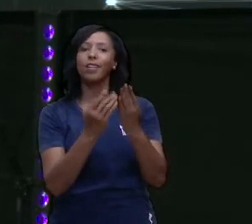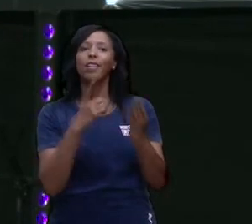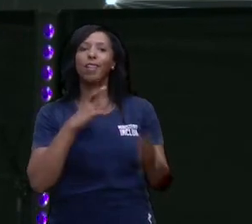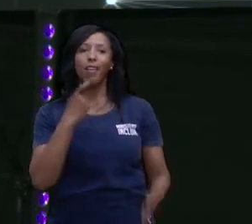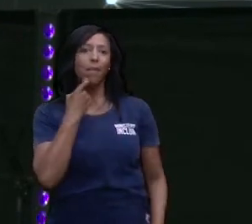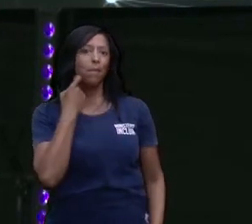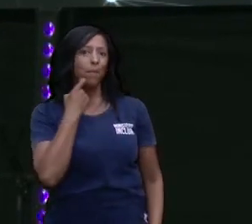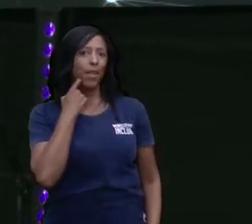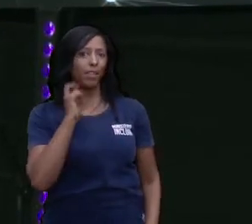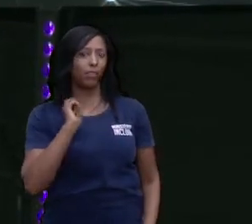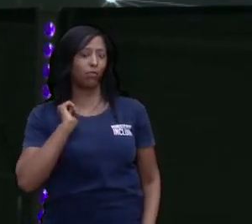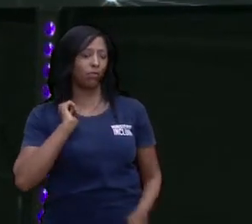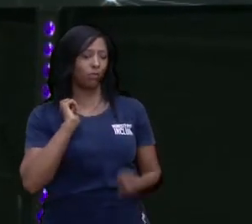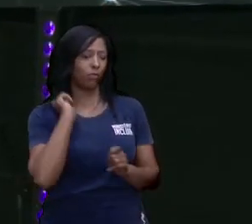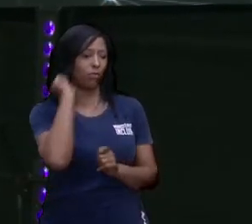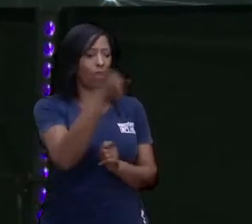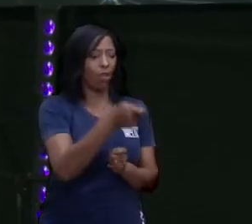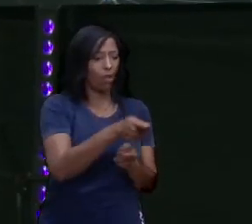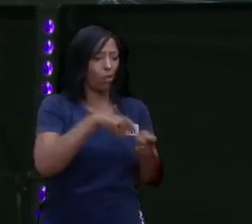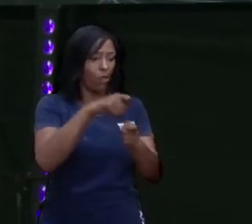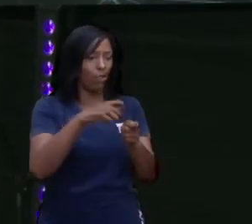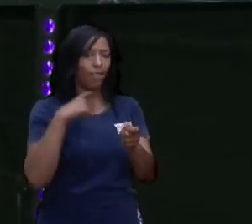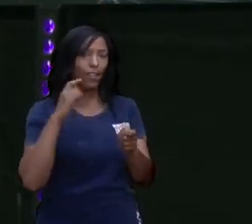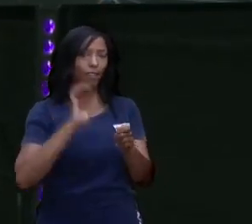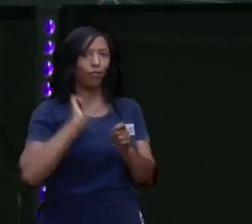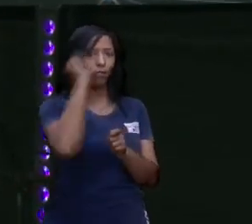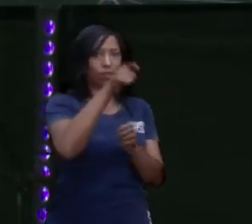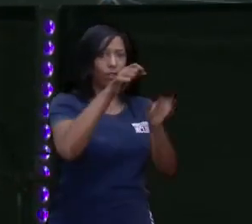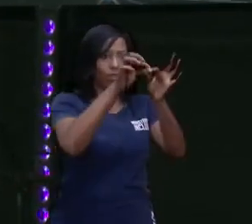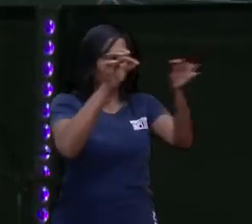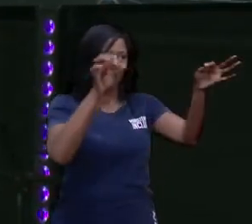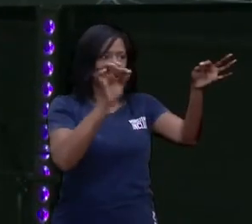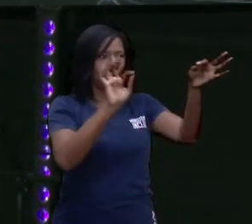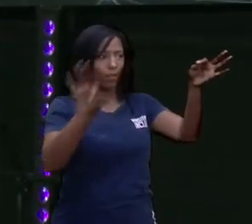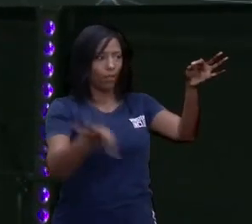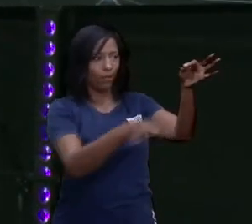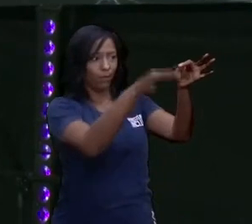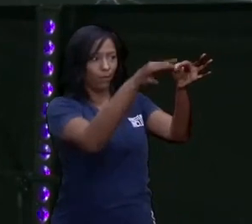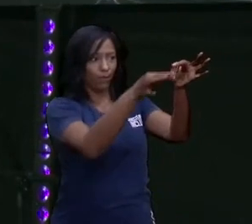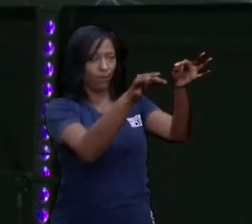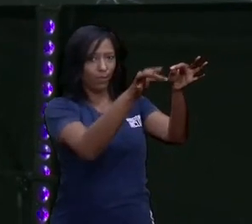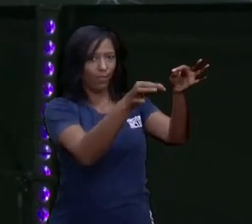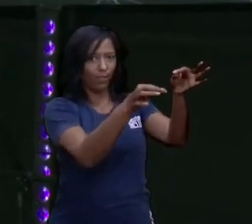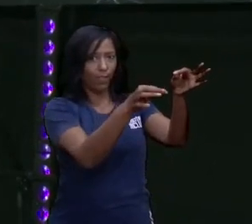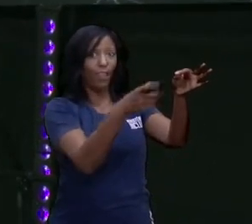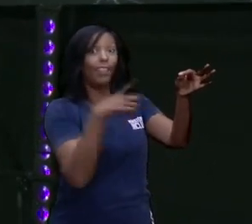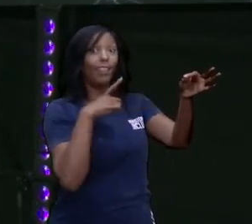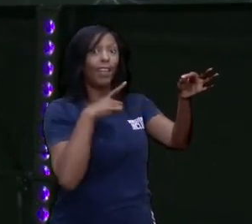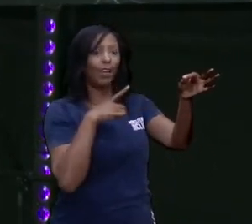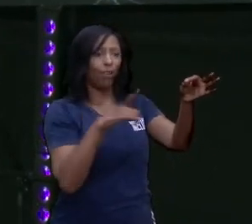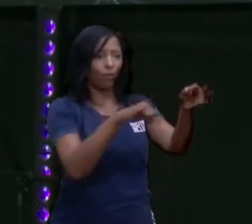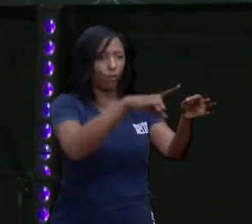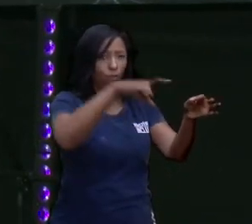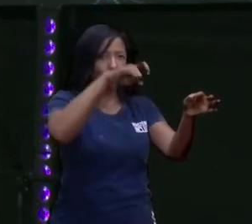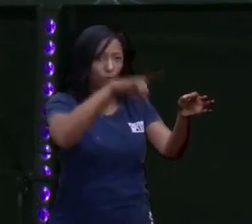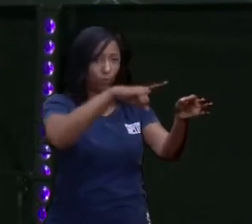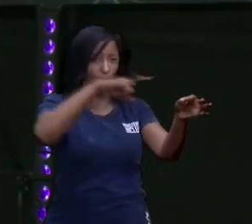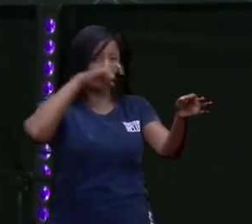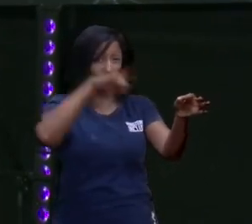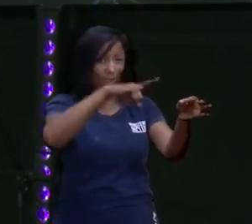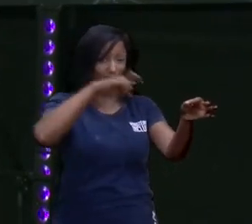balançando e falou opa eu tenho que dar um bote de uma vez só que eu dou mordidão já pego aquela aquela isca mas